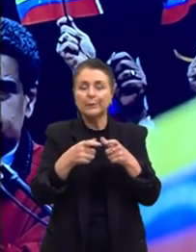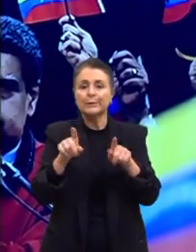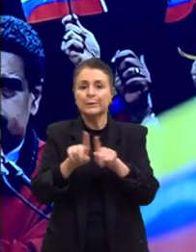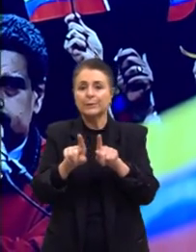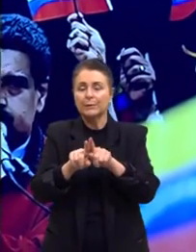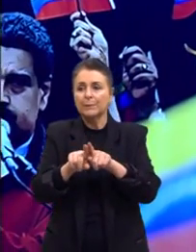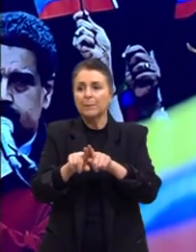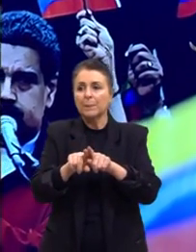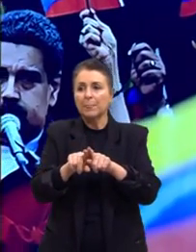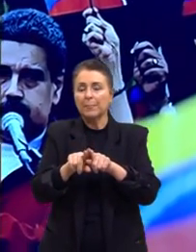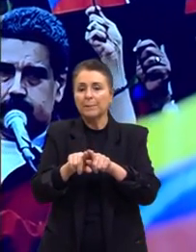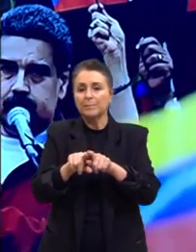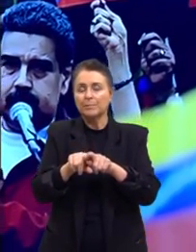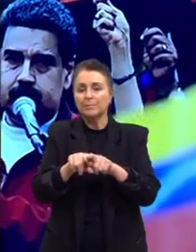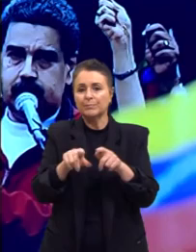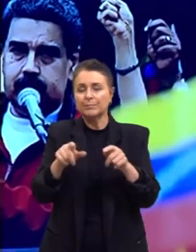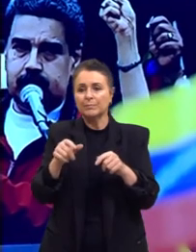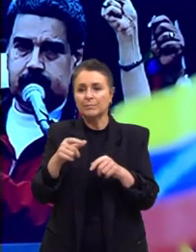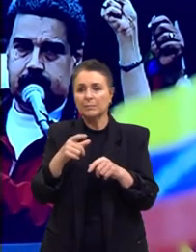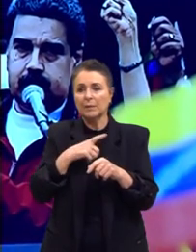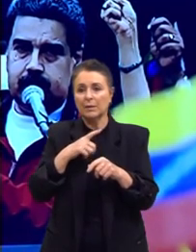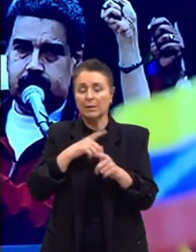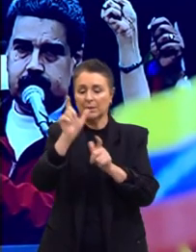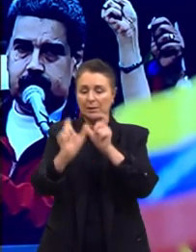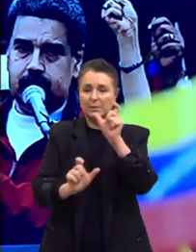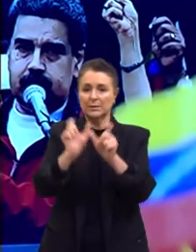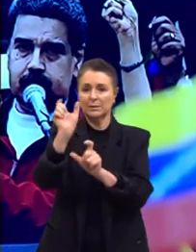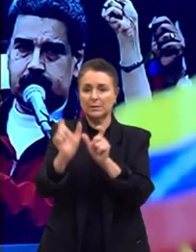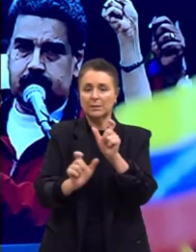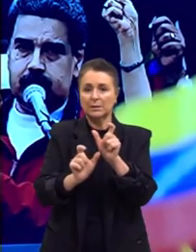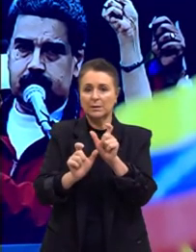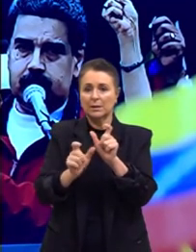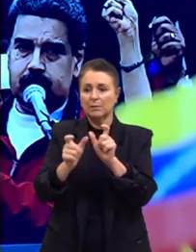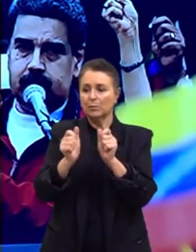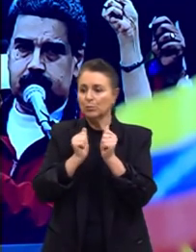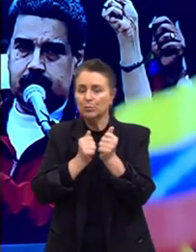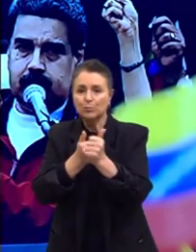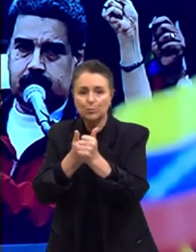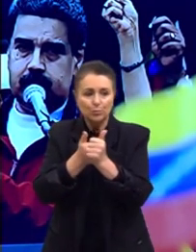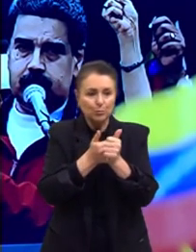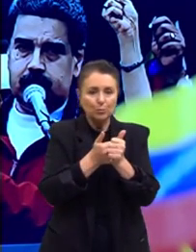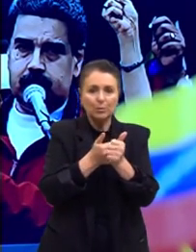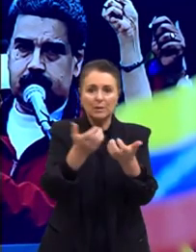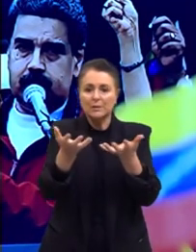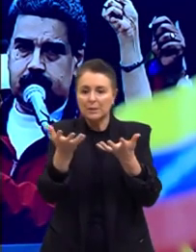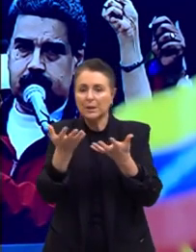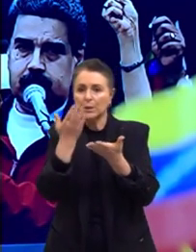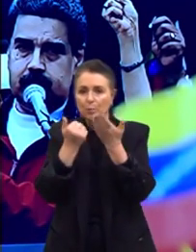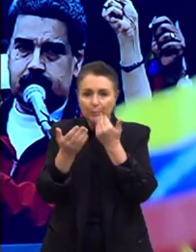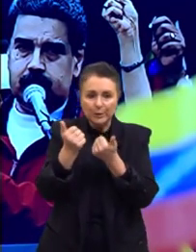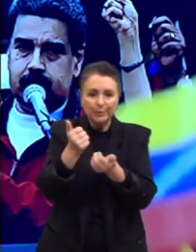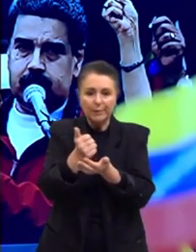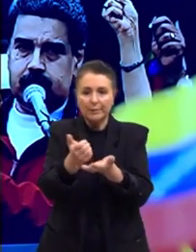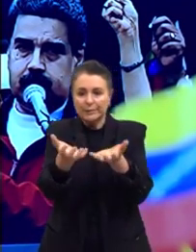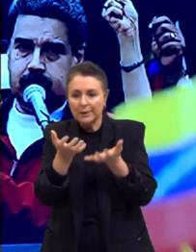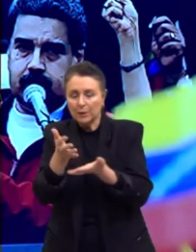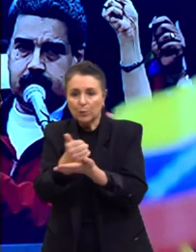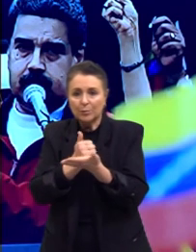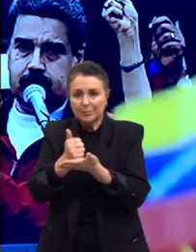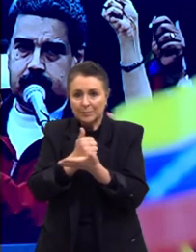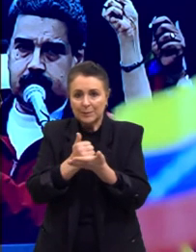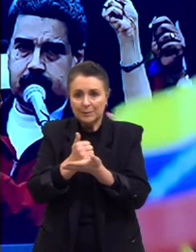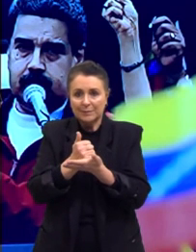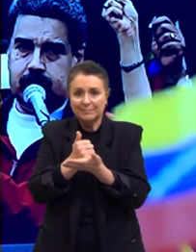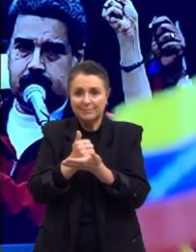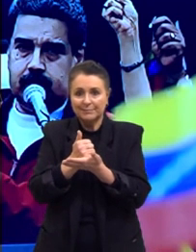questões um dos das pessoas né que vão atrás de comida vão atrás aí do básico tá pessoal